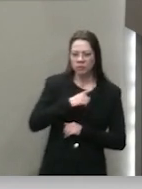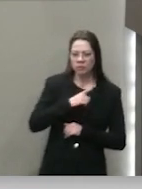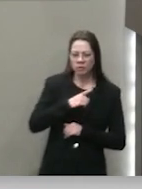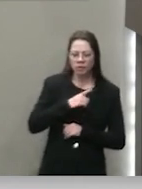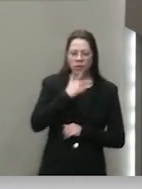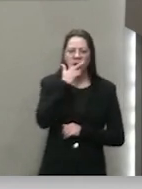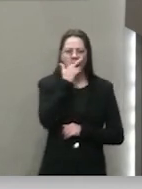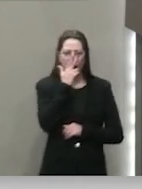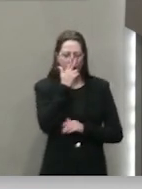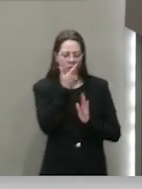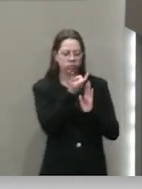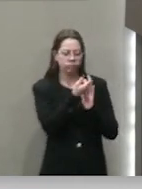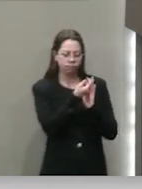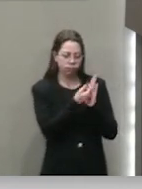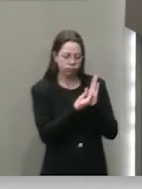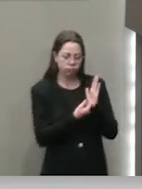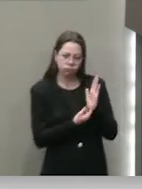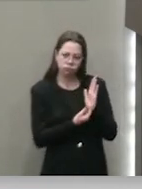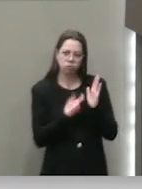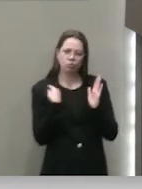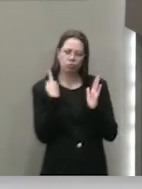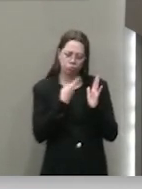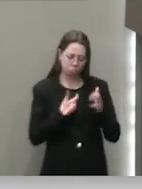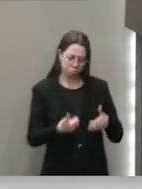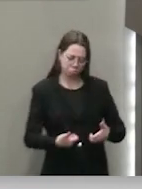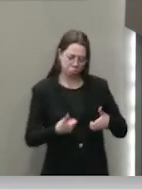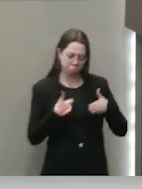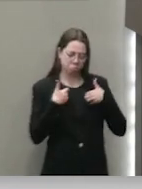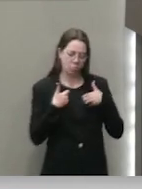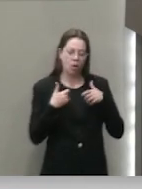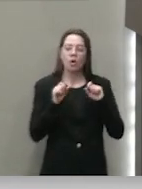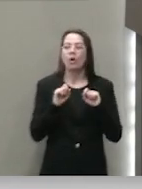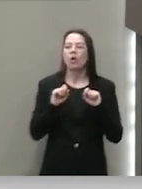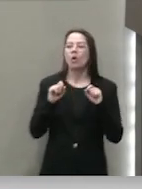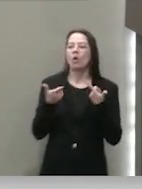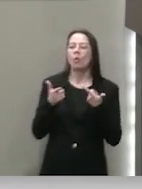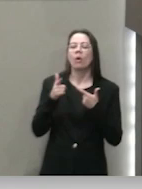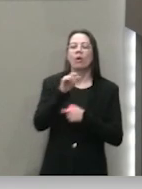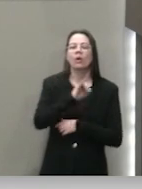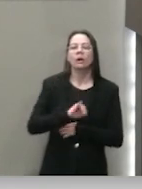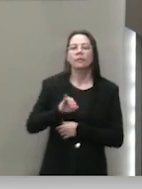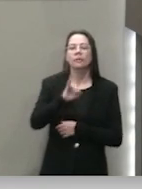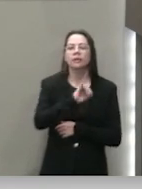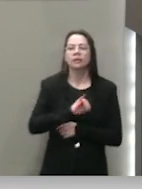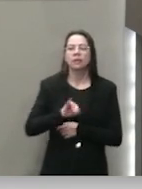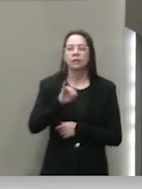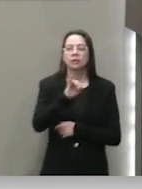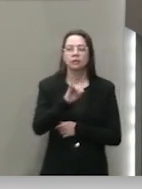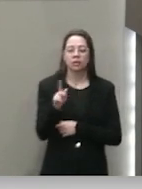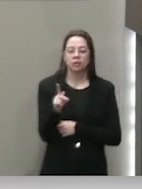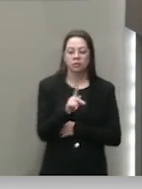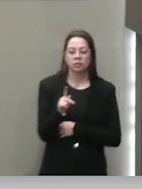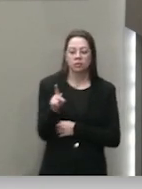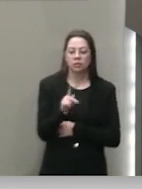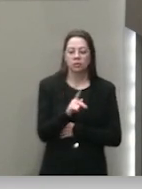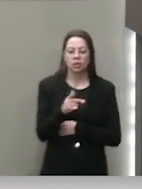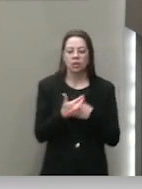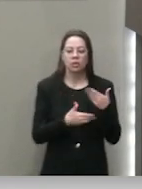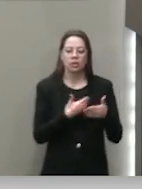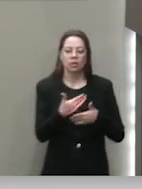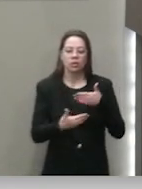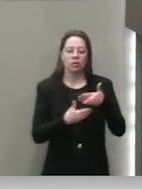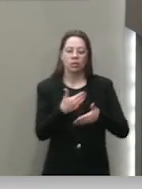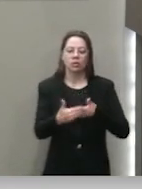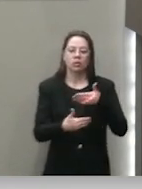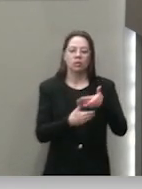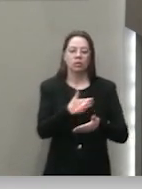pujante, com um orçamento que nos orgulha tanto, qual foi a importância do professor para o